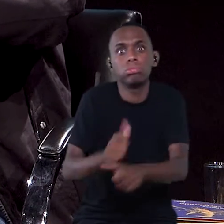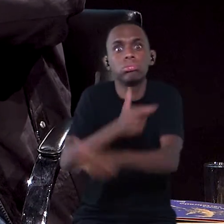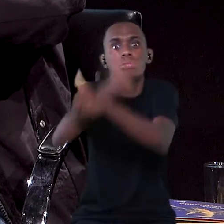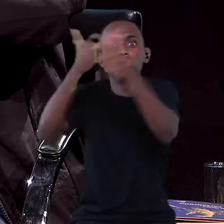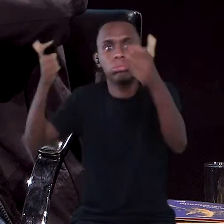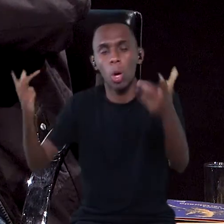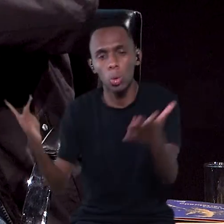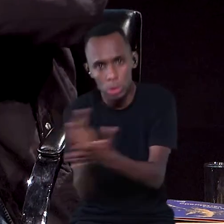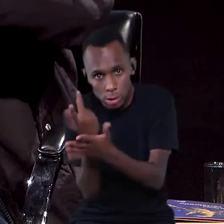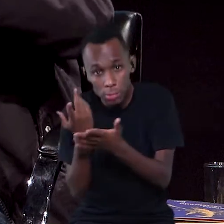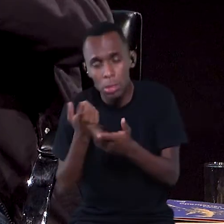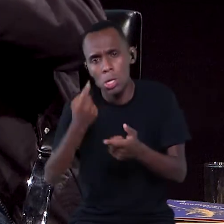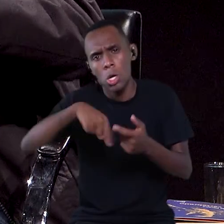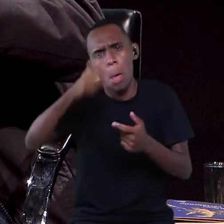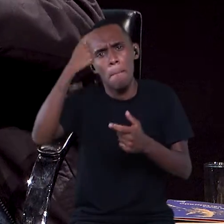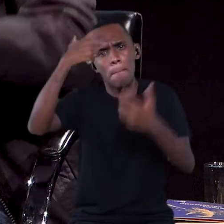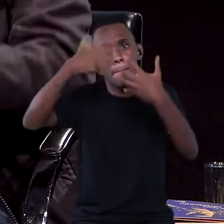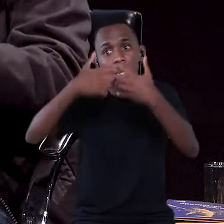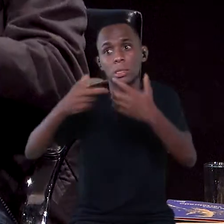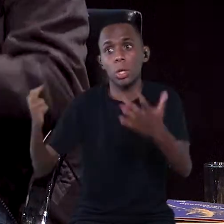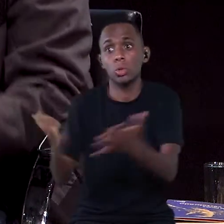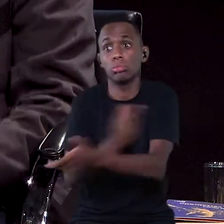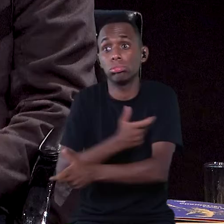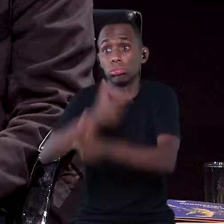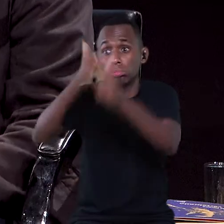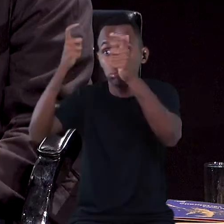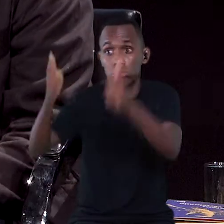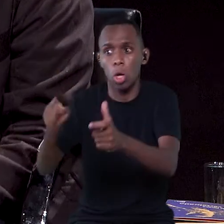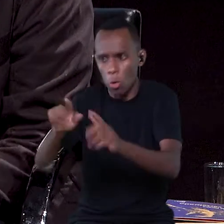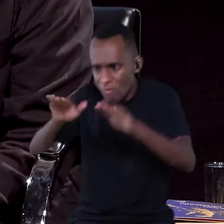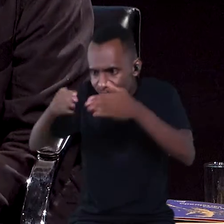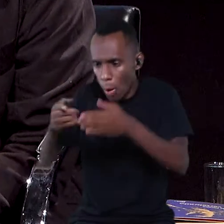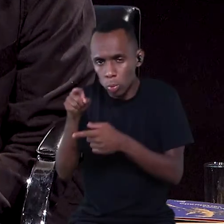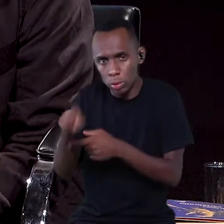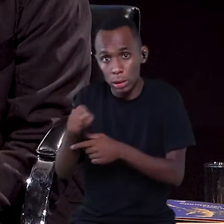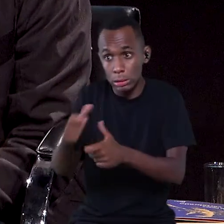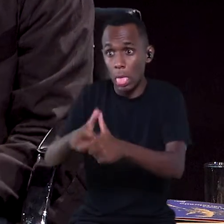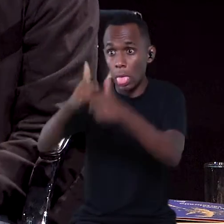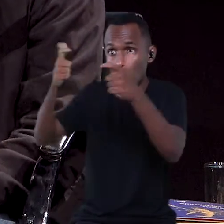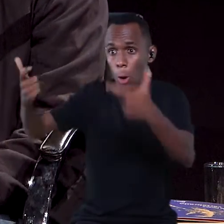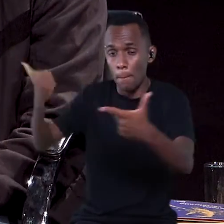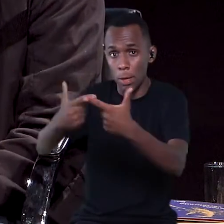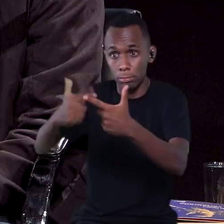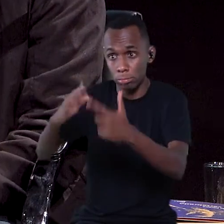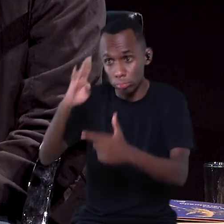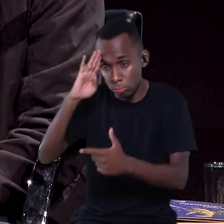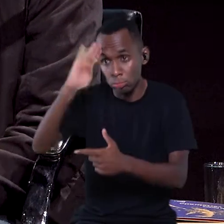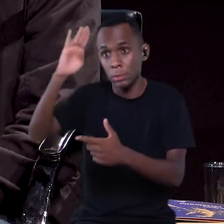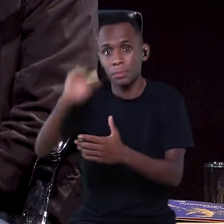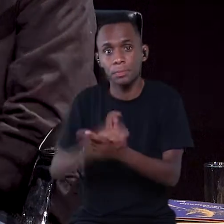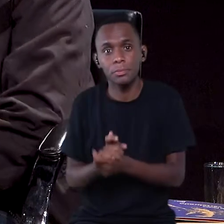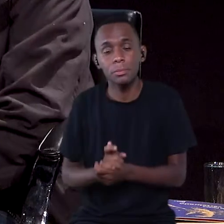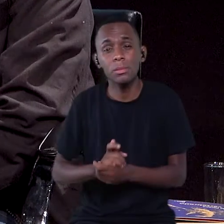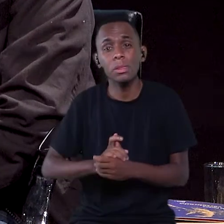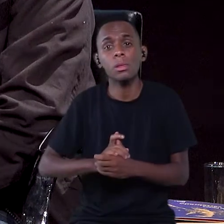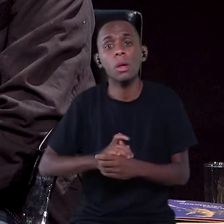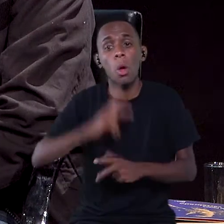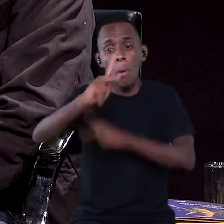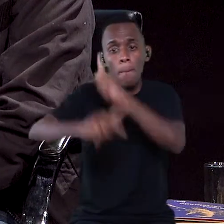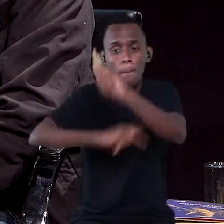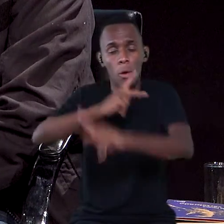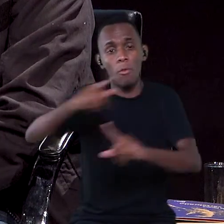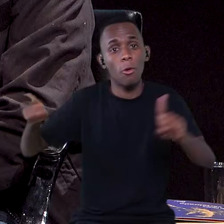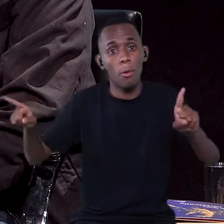macrosituações. Quando a gente pensa nas macrosituações, eu me detenho só nelas, eu acho que o Brasil, em relação às populações